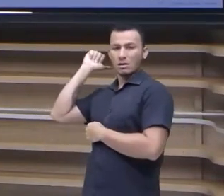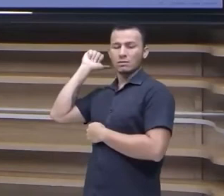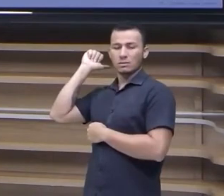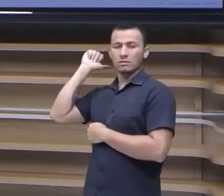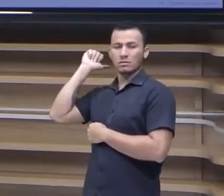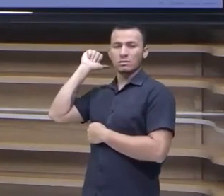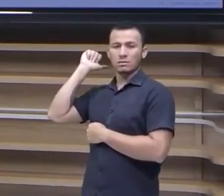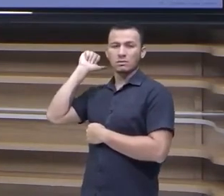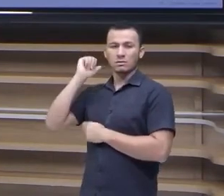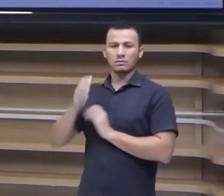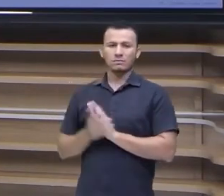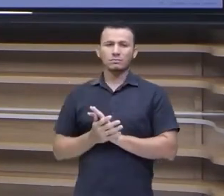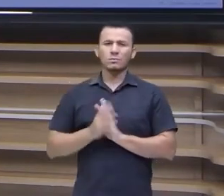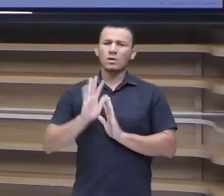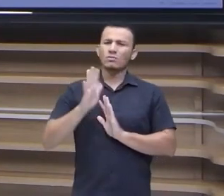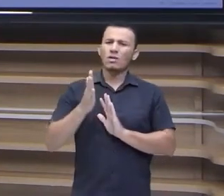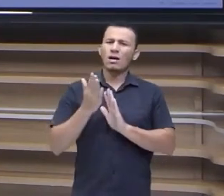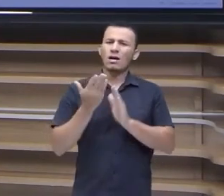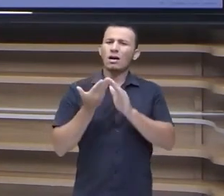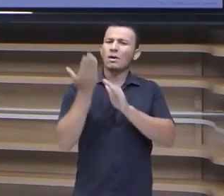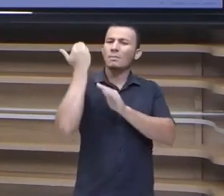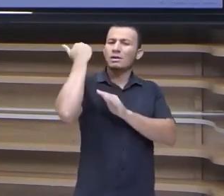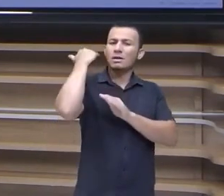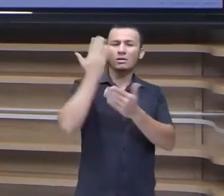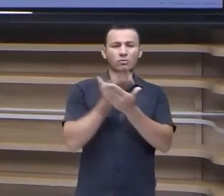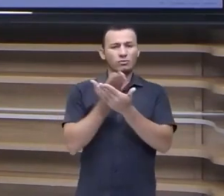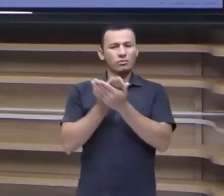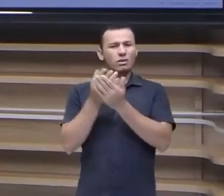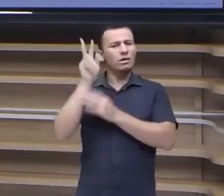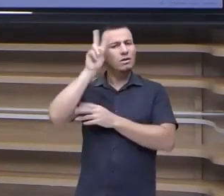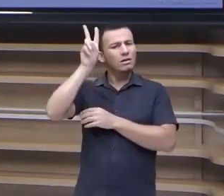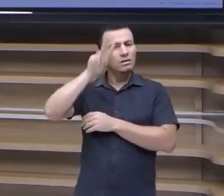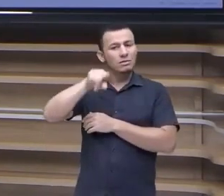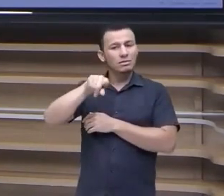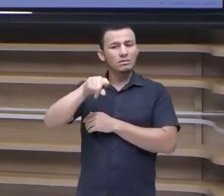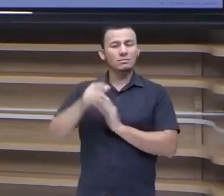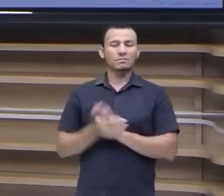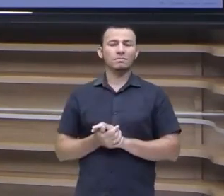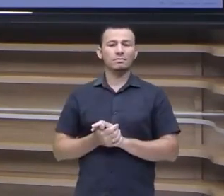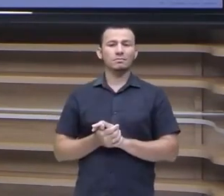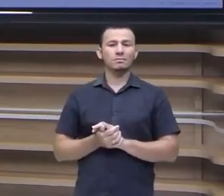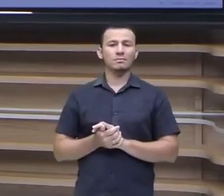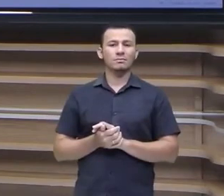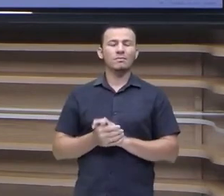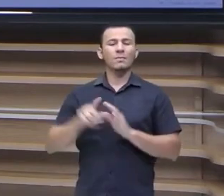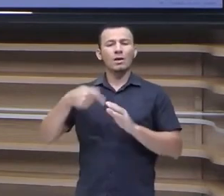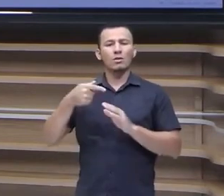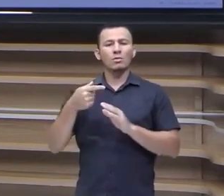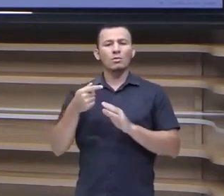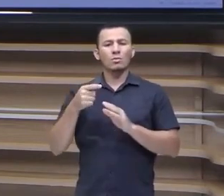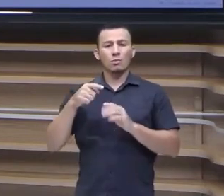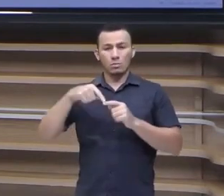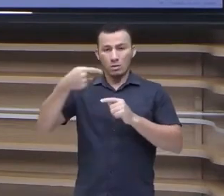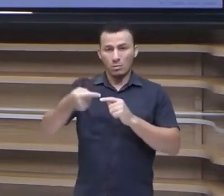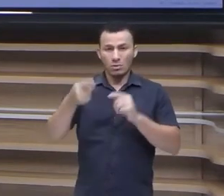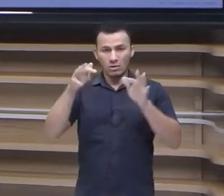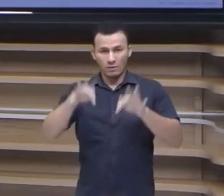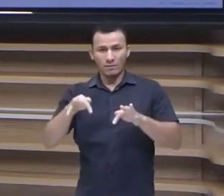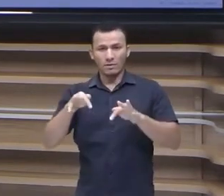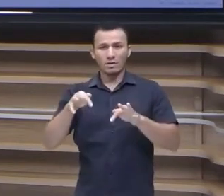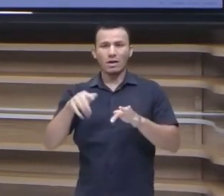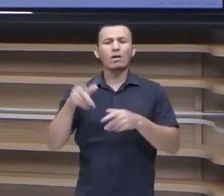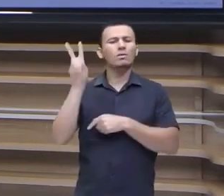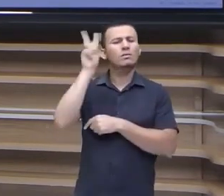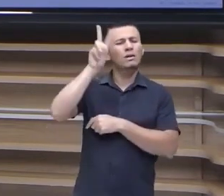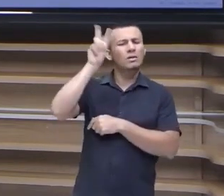já tivemos uma aula sobre isso, não sei se vocês lembram. Depois eu vou, no final, vou recontar uma musiquinha para a